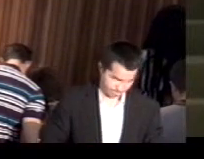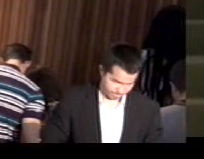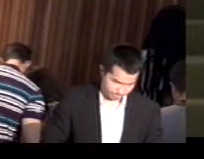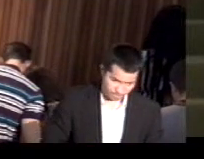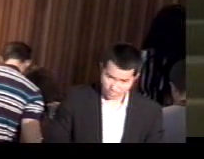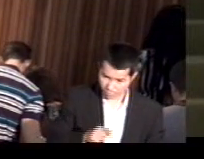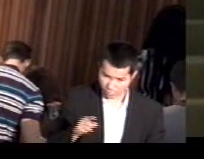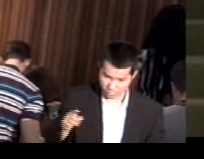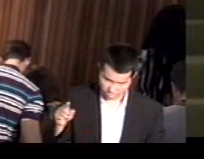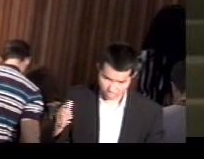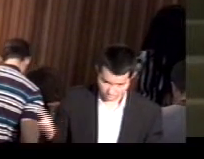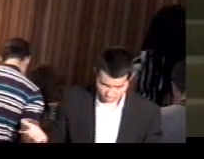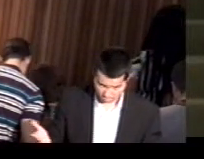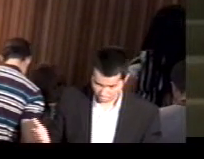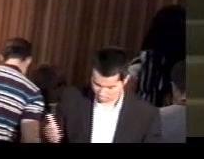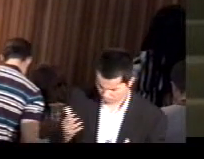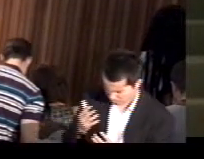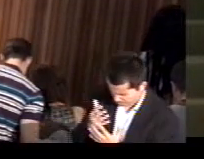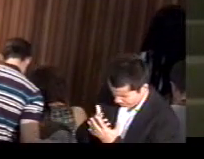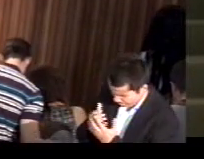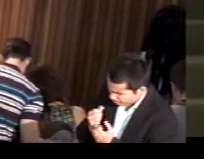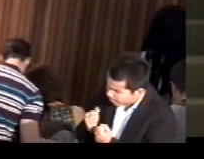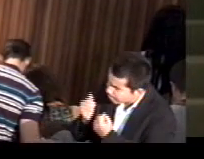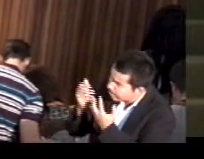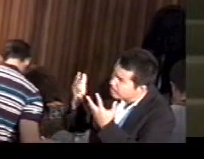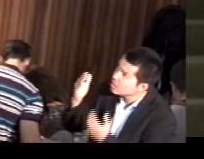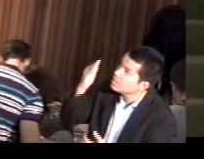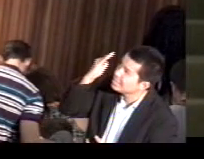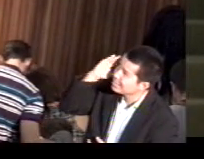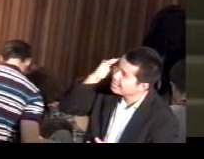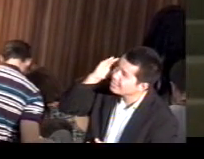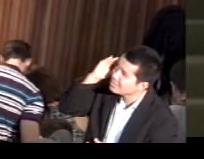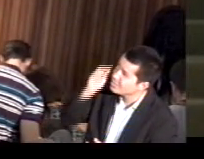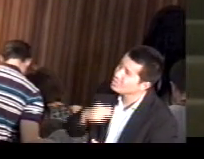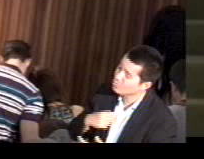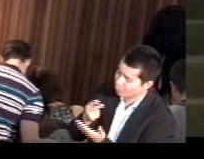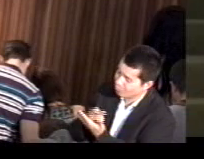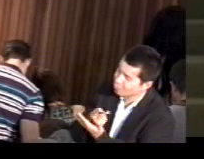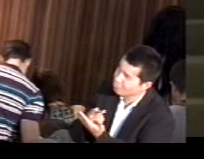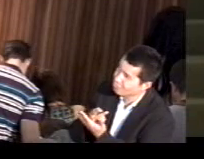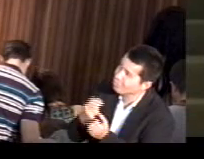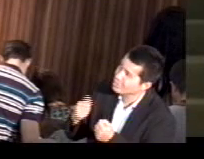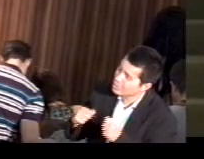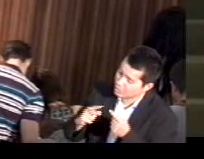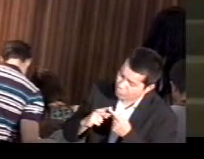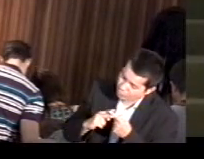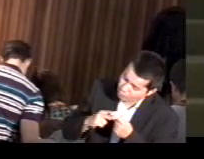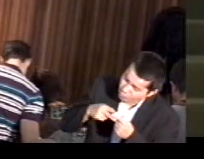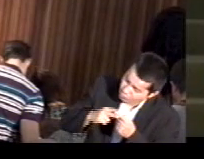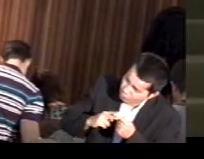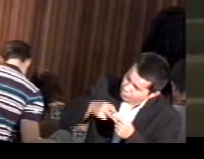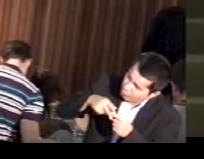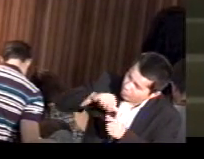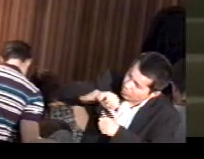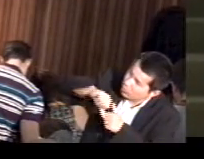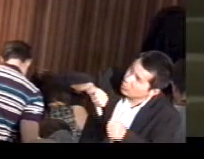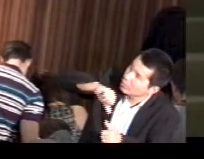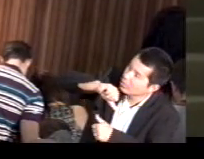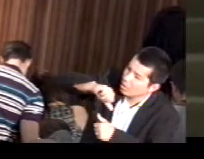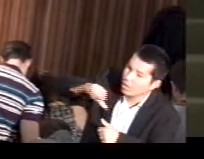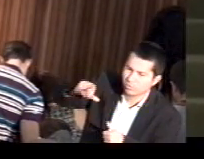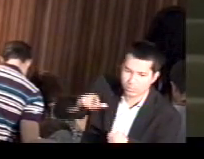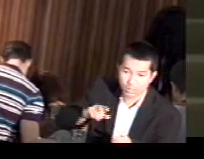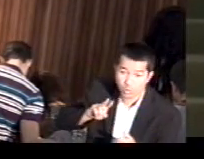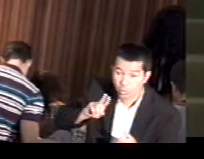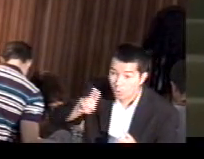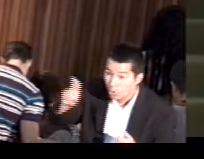Então você vai dizer para Ele: Senhor, eu entendi o que o Senhor falou. E isso aqui dá nome,